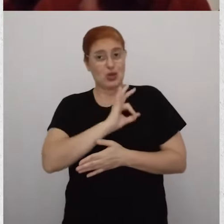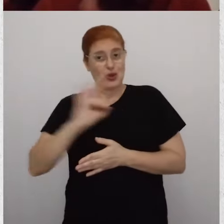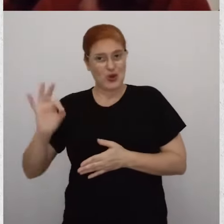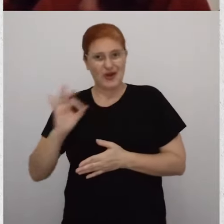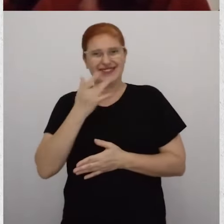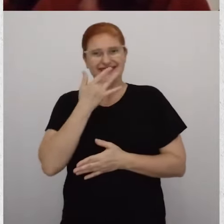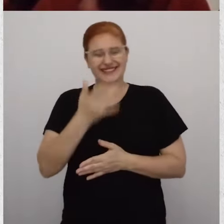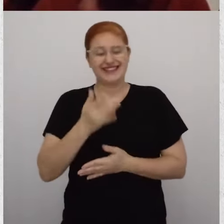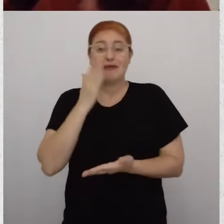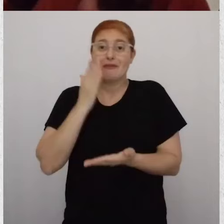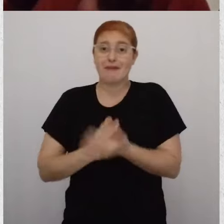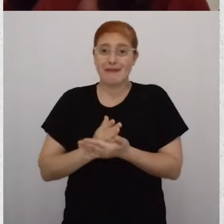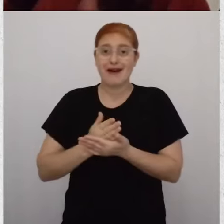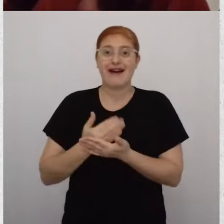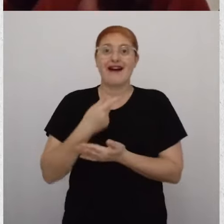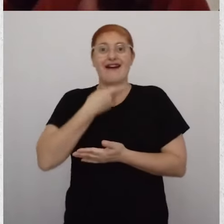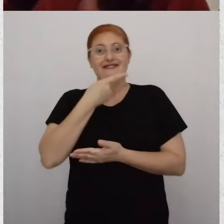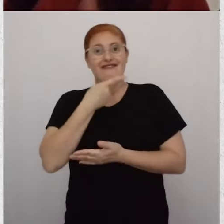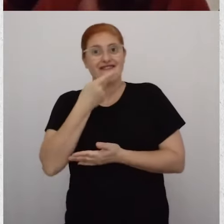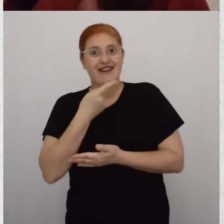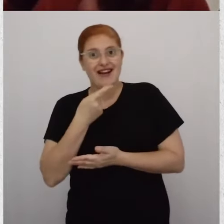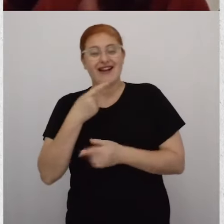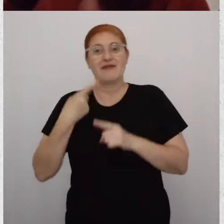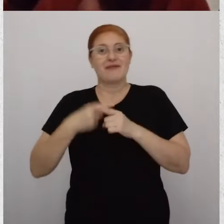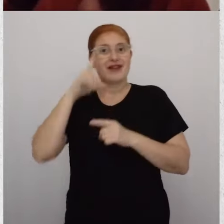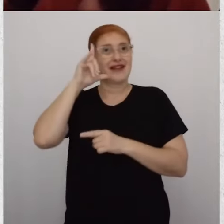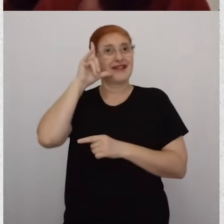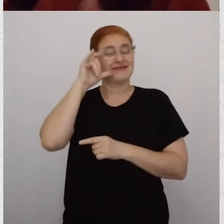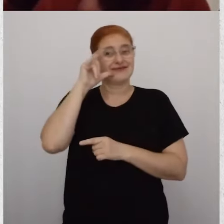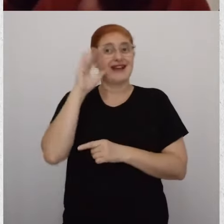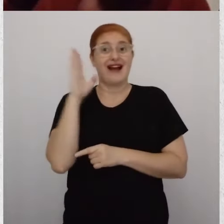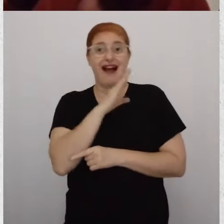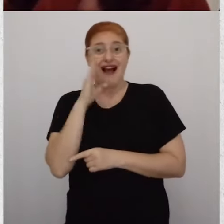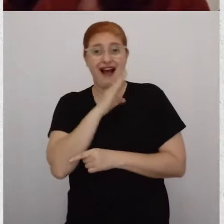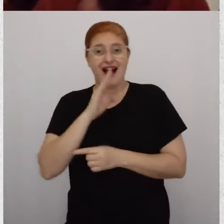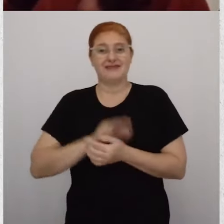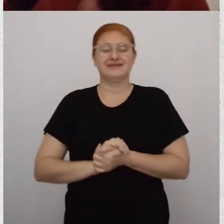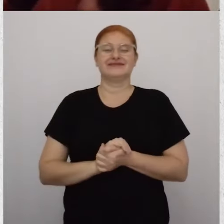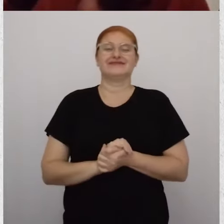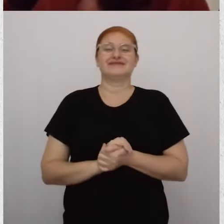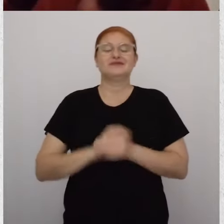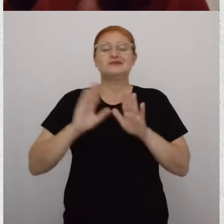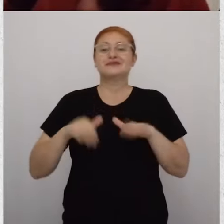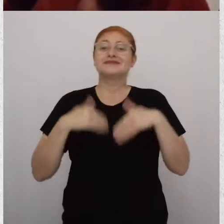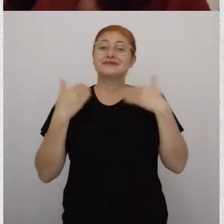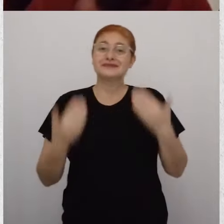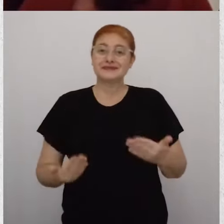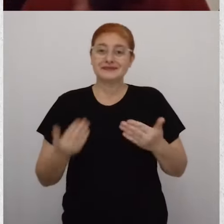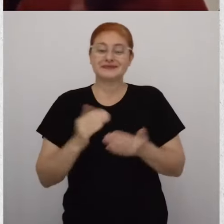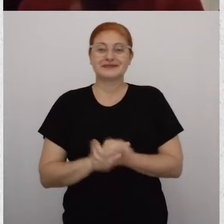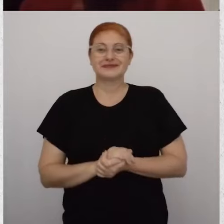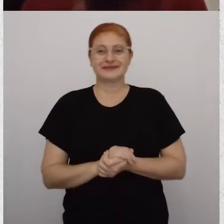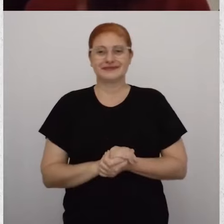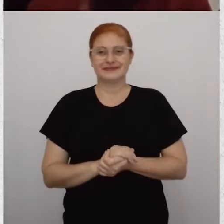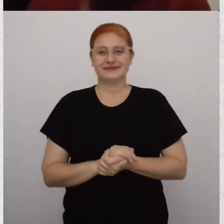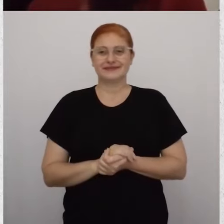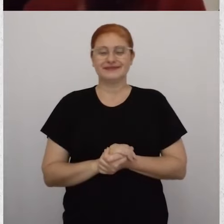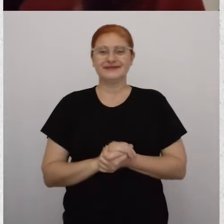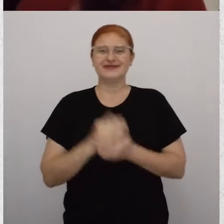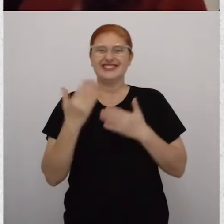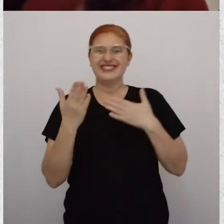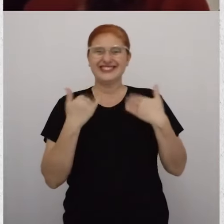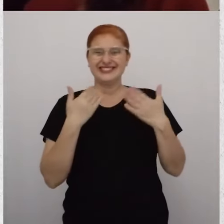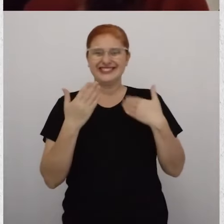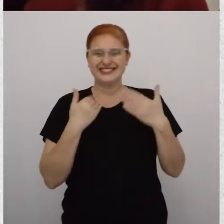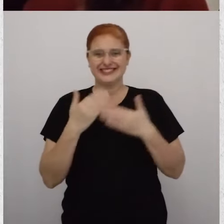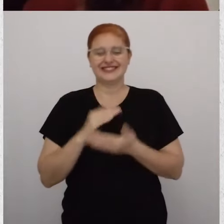parar de muita conversa, porque senão não dá tempo, porque esse negócio de Instagram é rapidinho. Então, para a gente conversar.